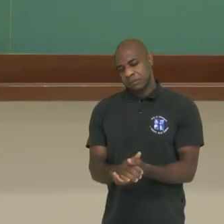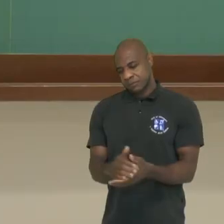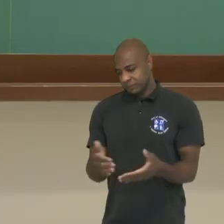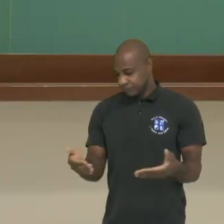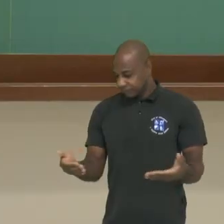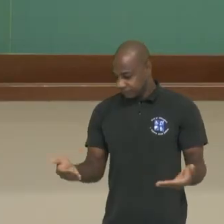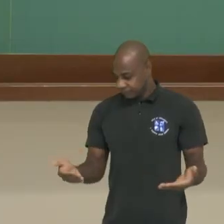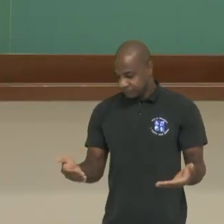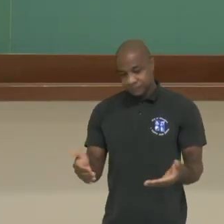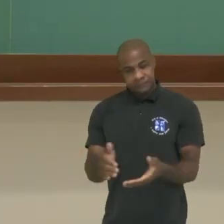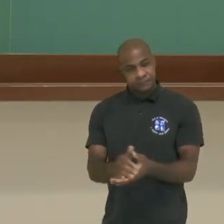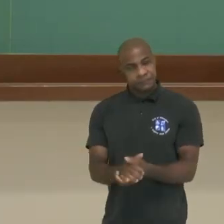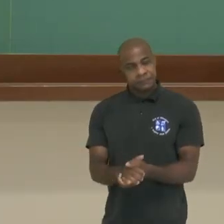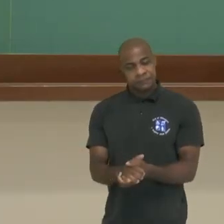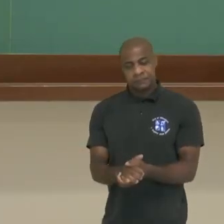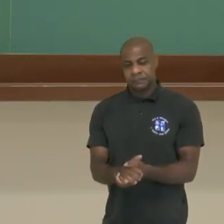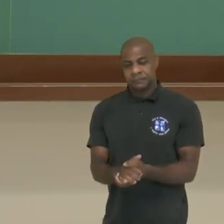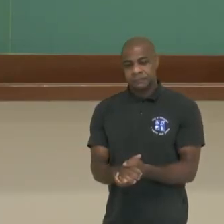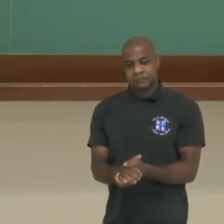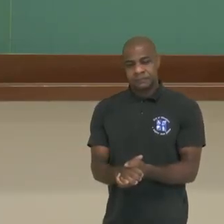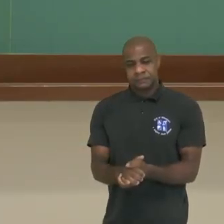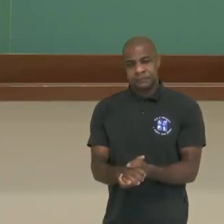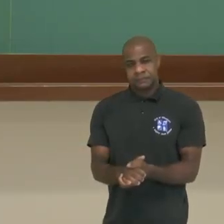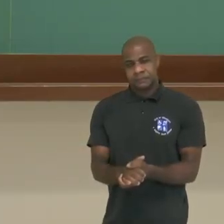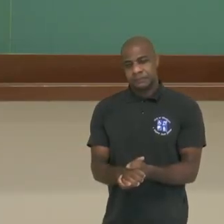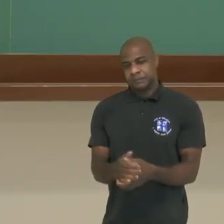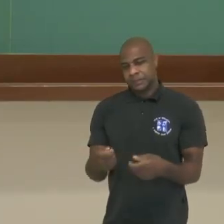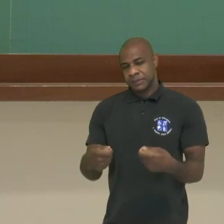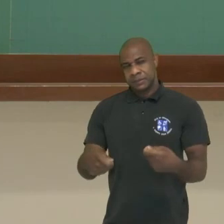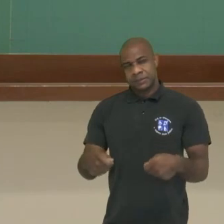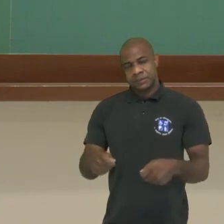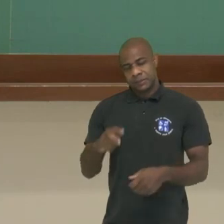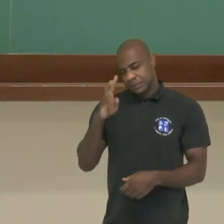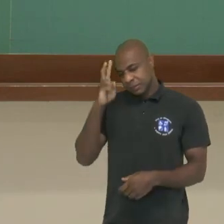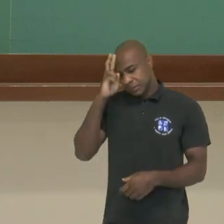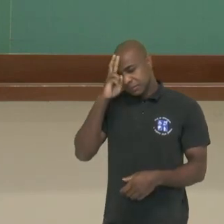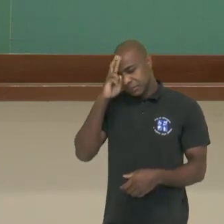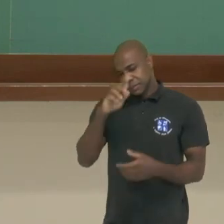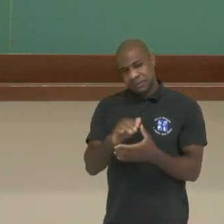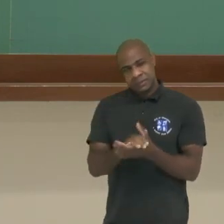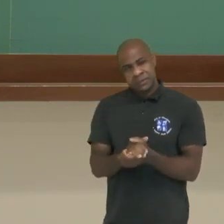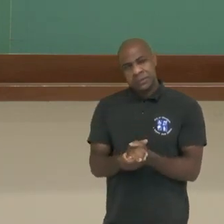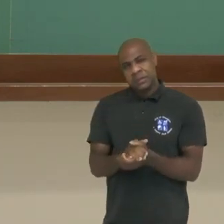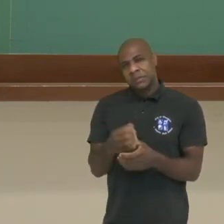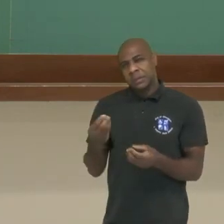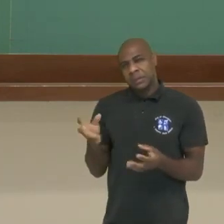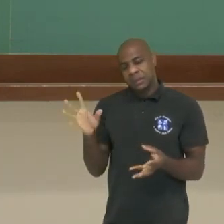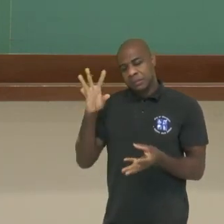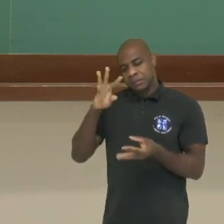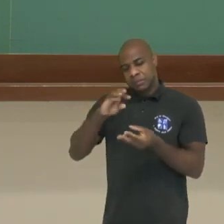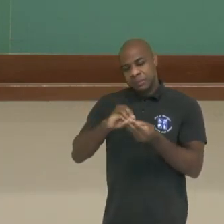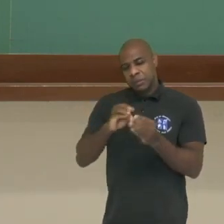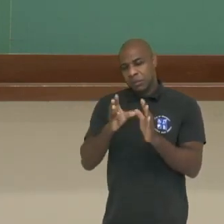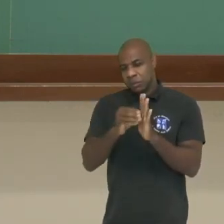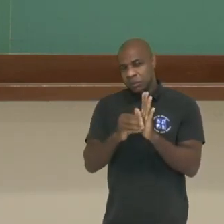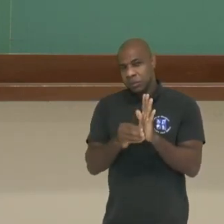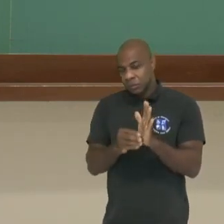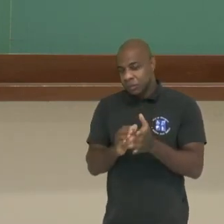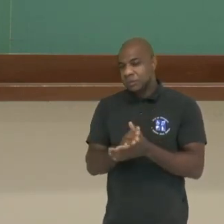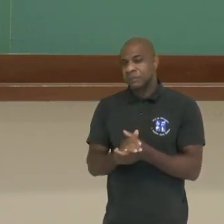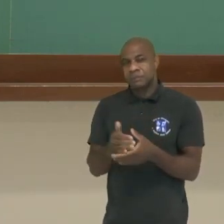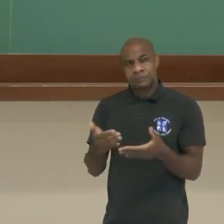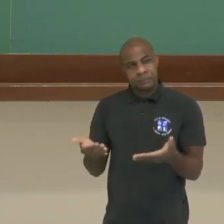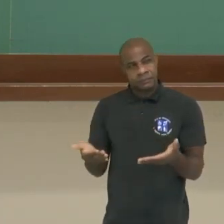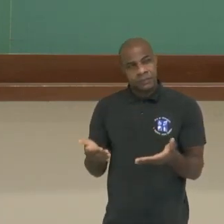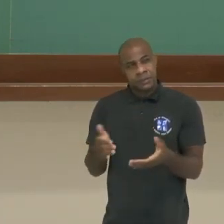Pessoal da galera sempre terceirão, gente, tem que lembrar, vocês precisam sempre estar retomando conteúdos anteriores, seja